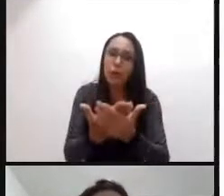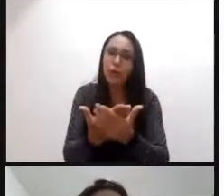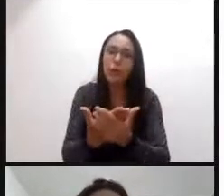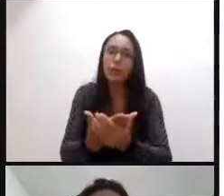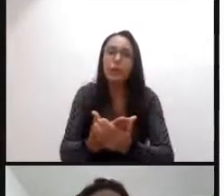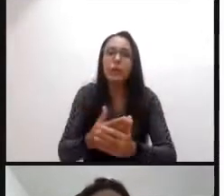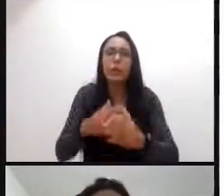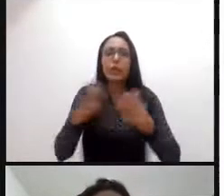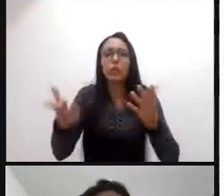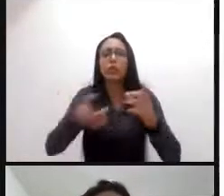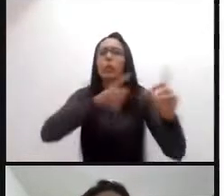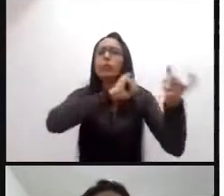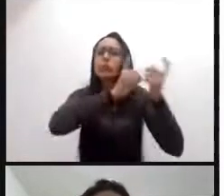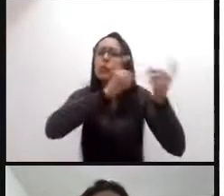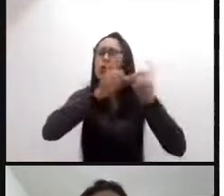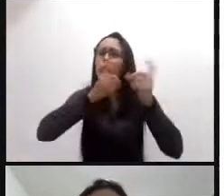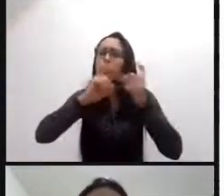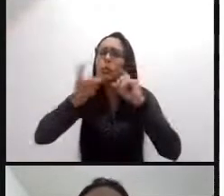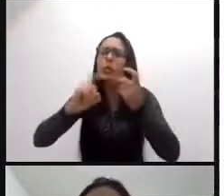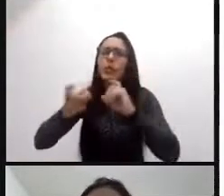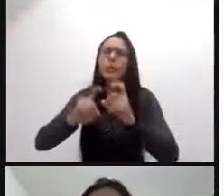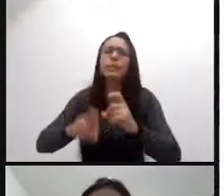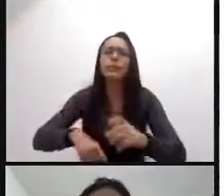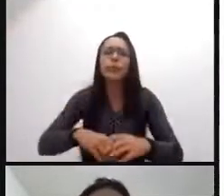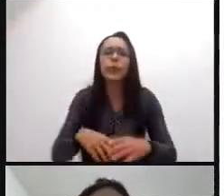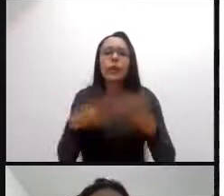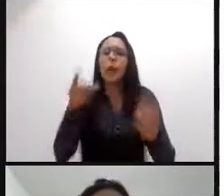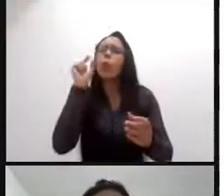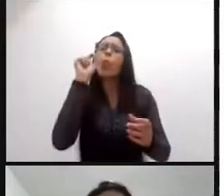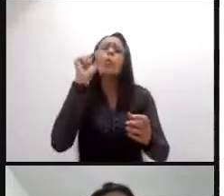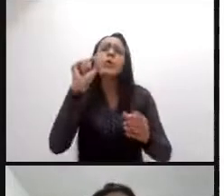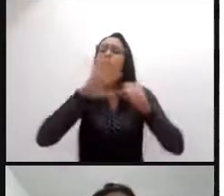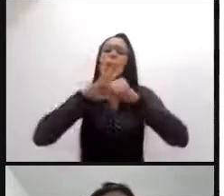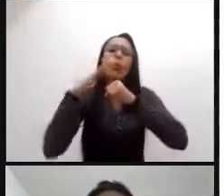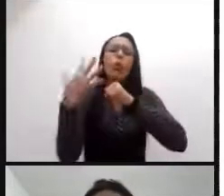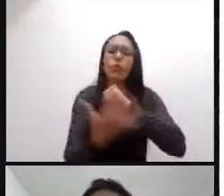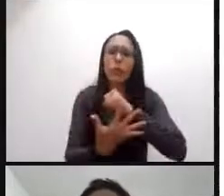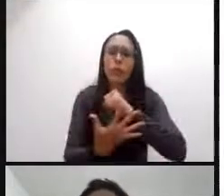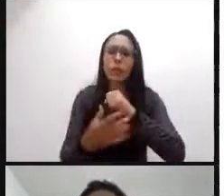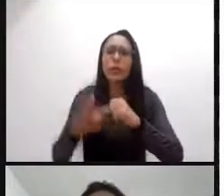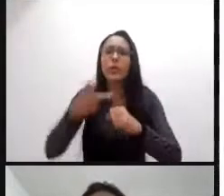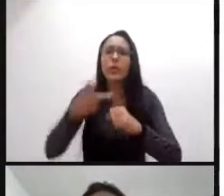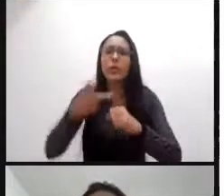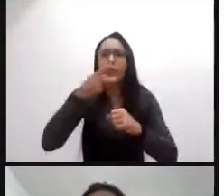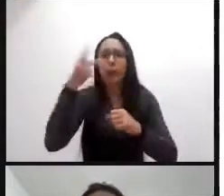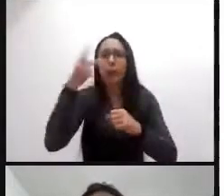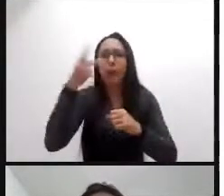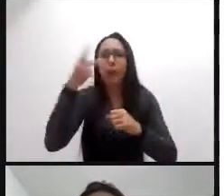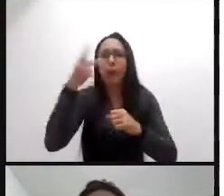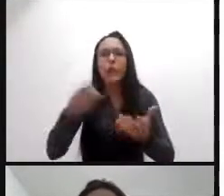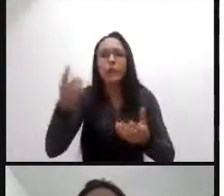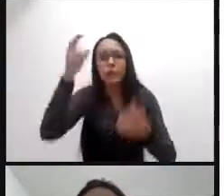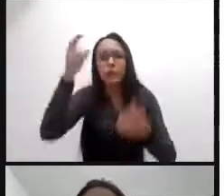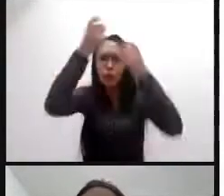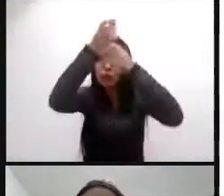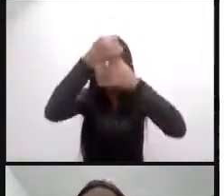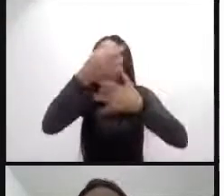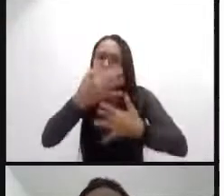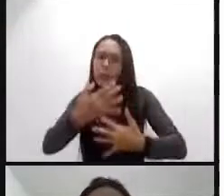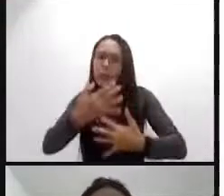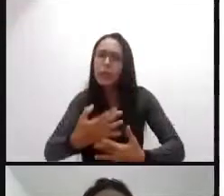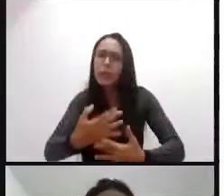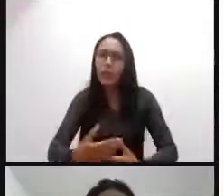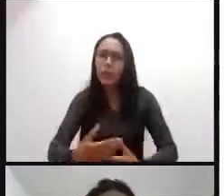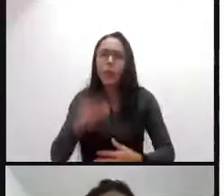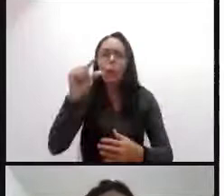vamos discutir um pouco sobre o que é a Covid-19, falar sobre um breve histórico para a gente memorizar, entender